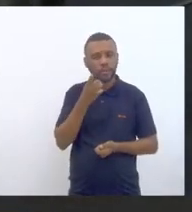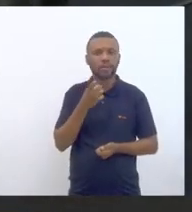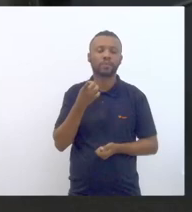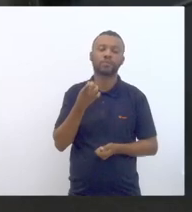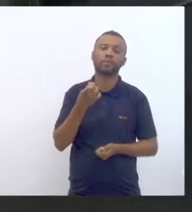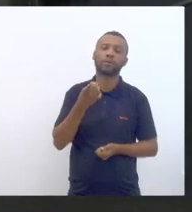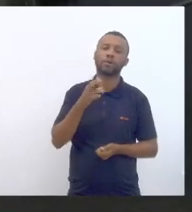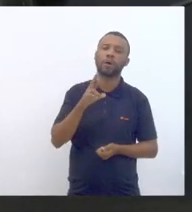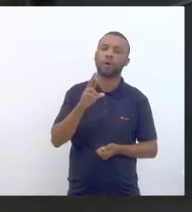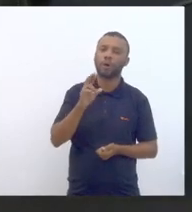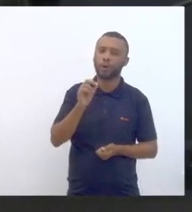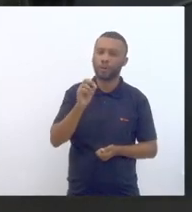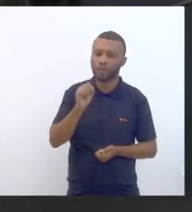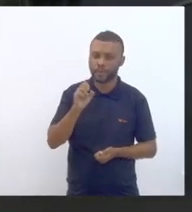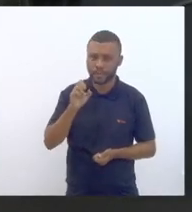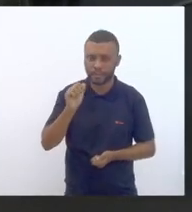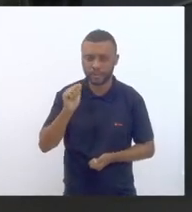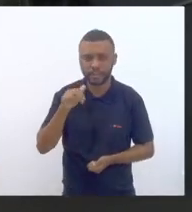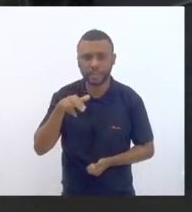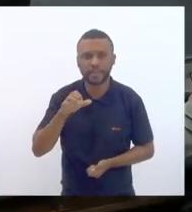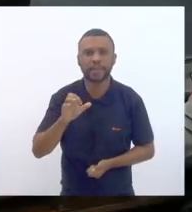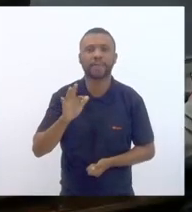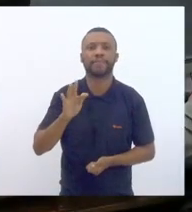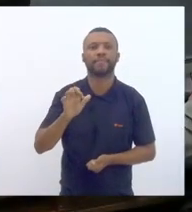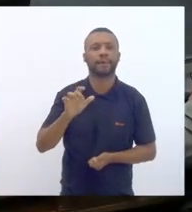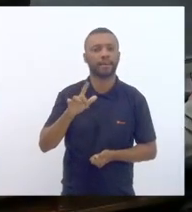Deputada Rosane Félix.